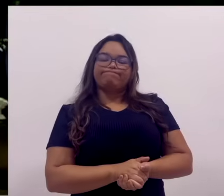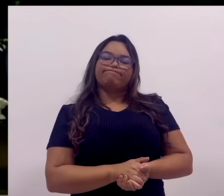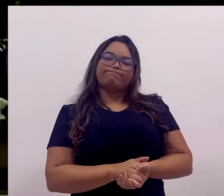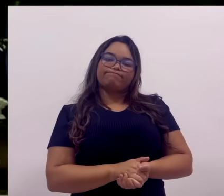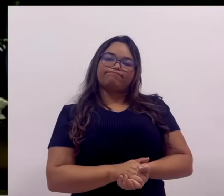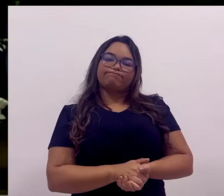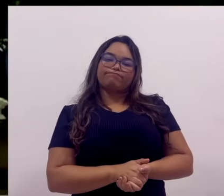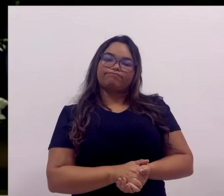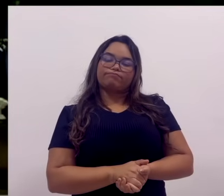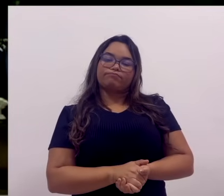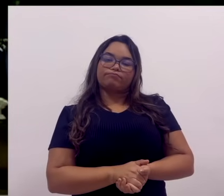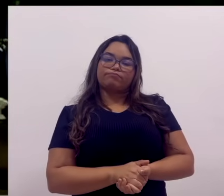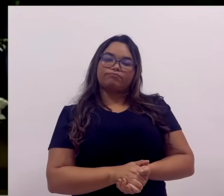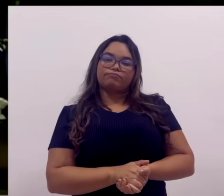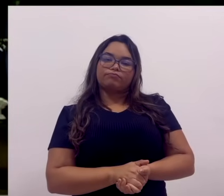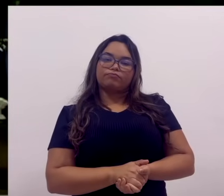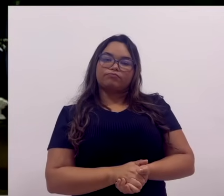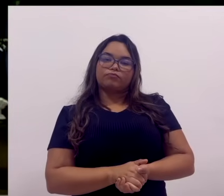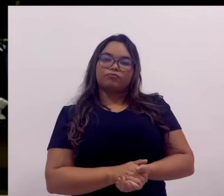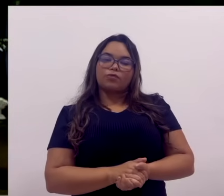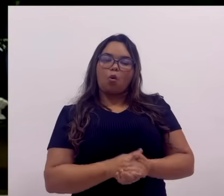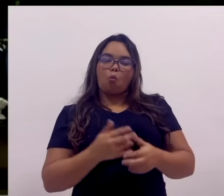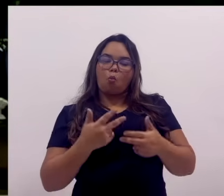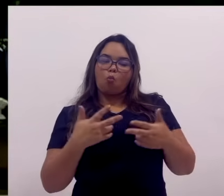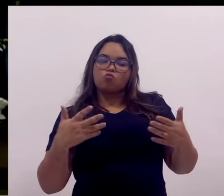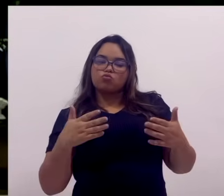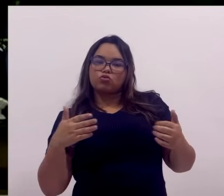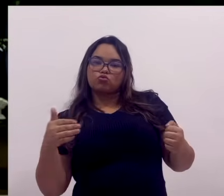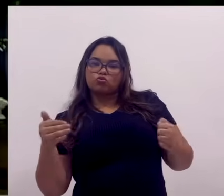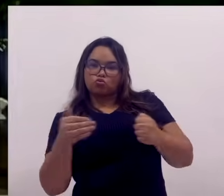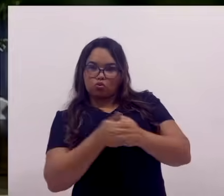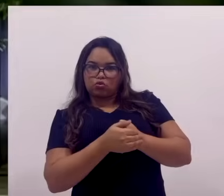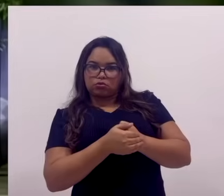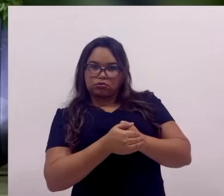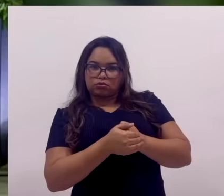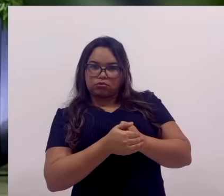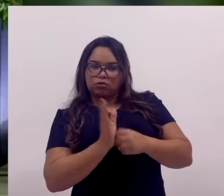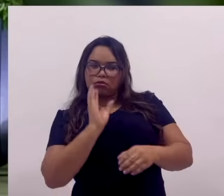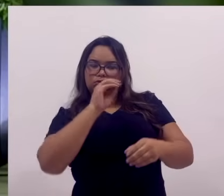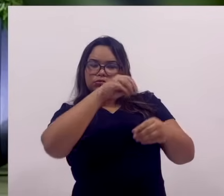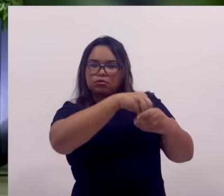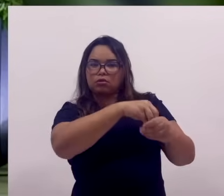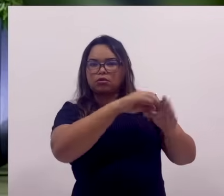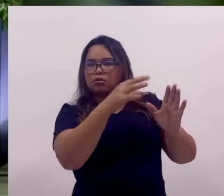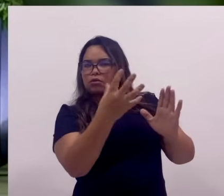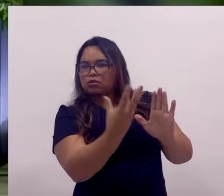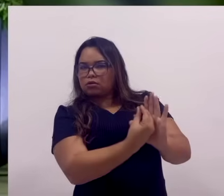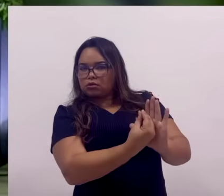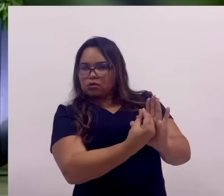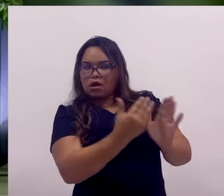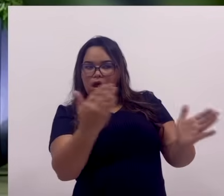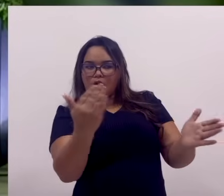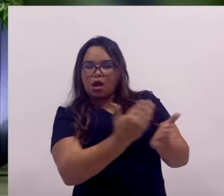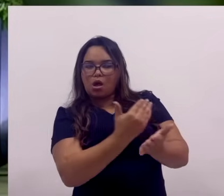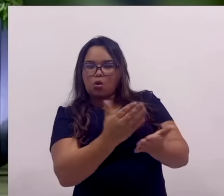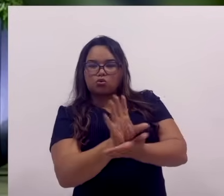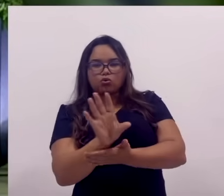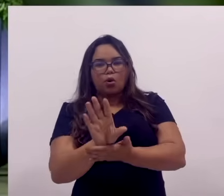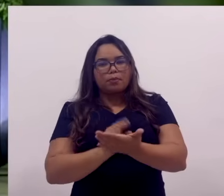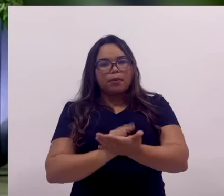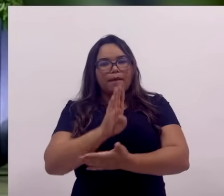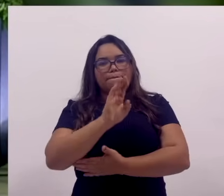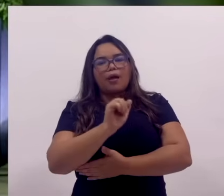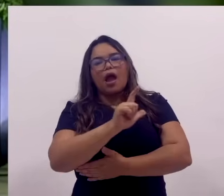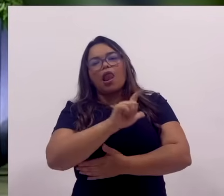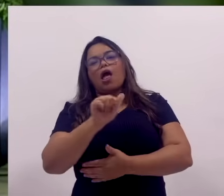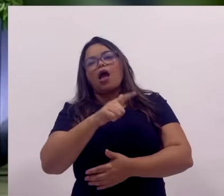estado escondido dentro da igreja, porque há alguns que seguem a doutrina de Balaão. Já falamos da doutrina de Balaão.